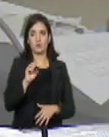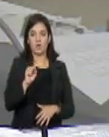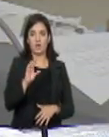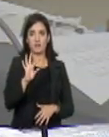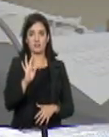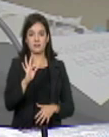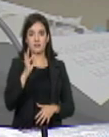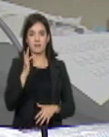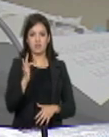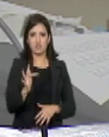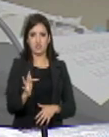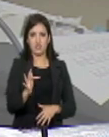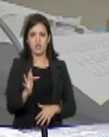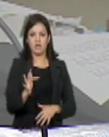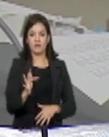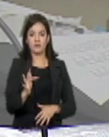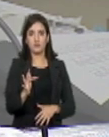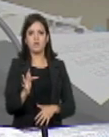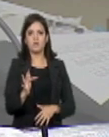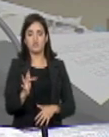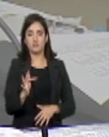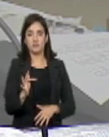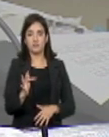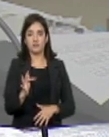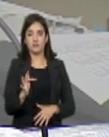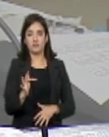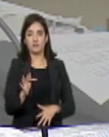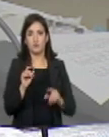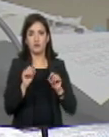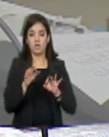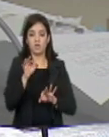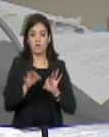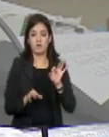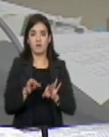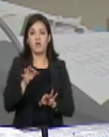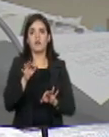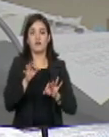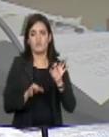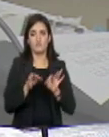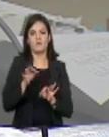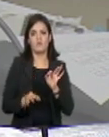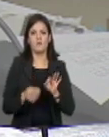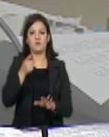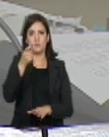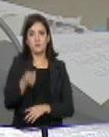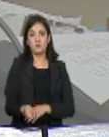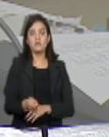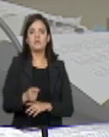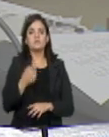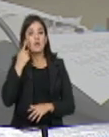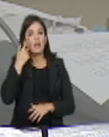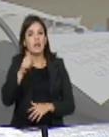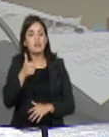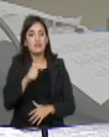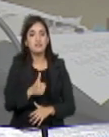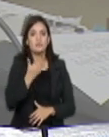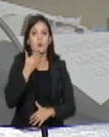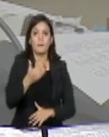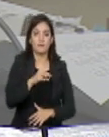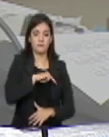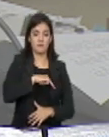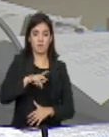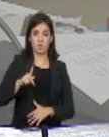execução após a decisão de segunda instância, os tribunais, ao invés de analisar até o próprio pedido do Ministério Público para prisão ou